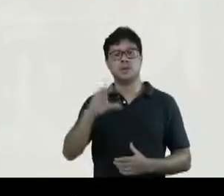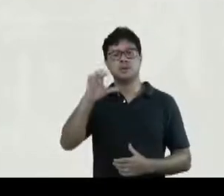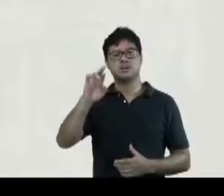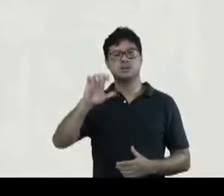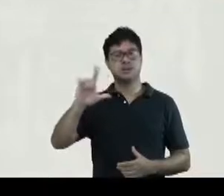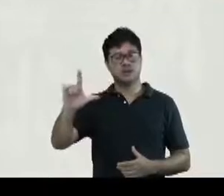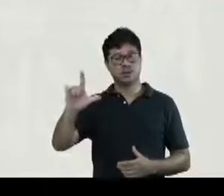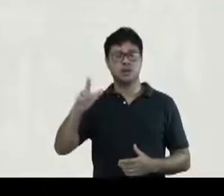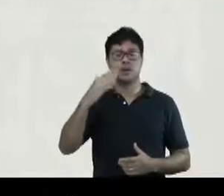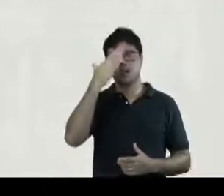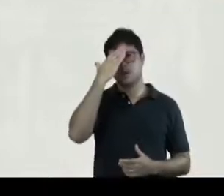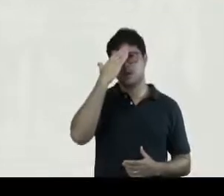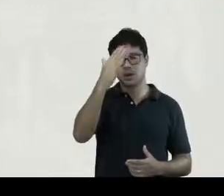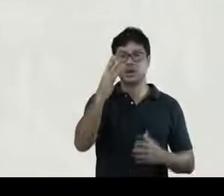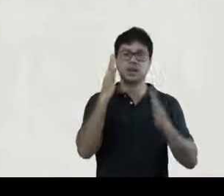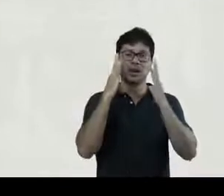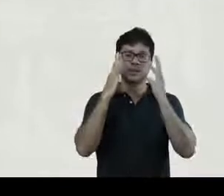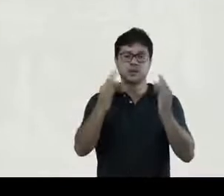holprigen Anfang.